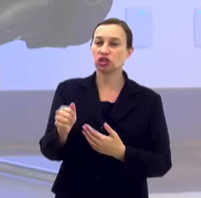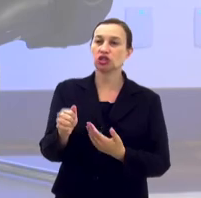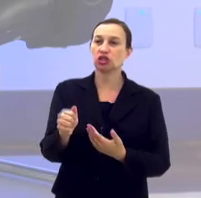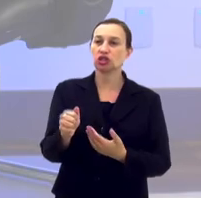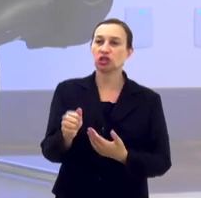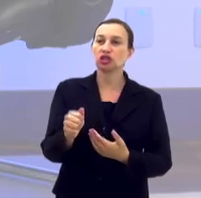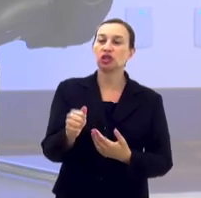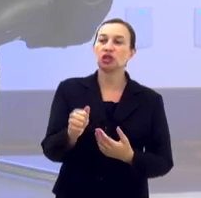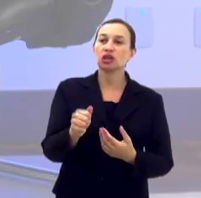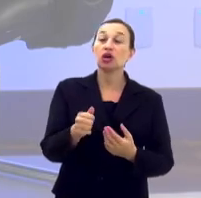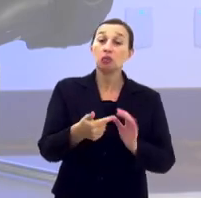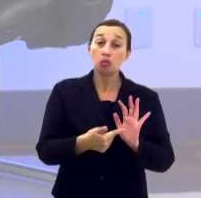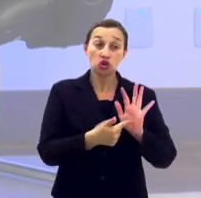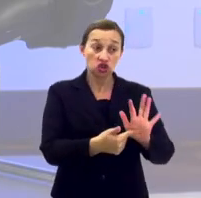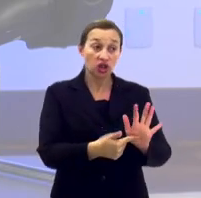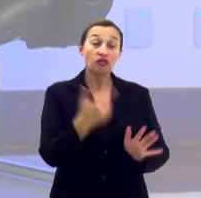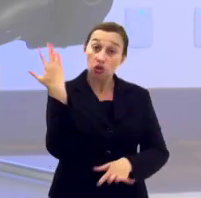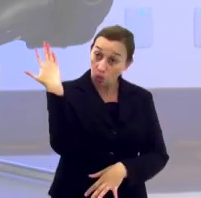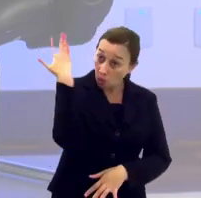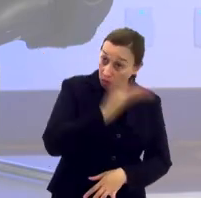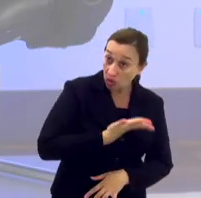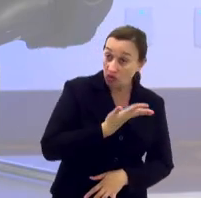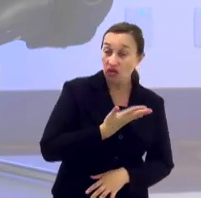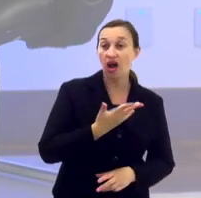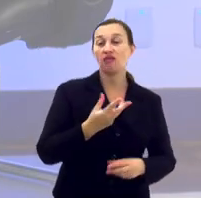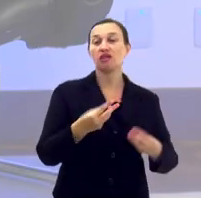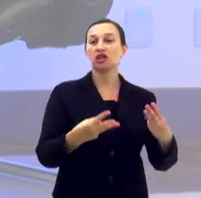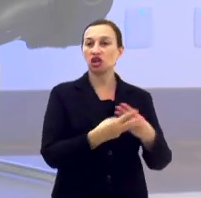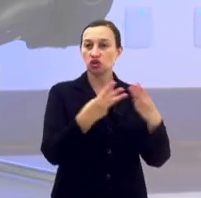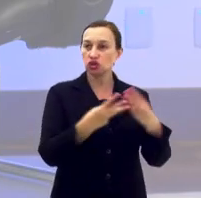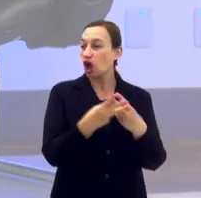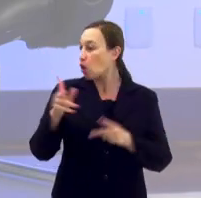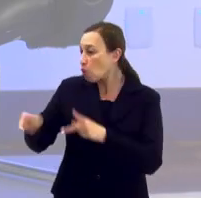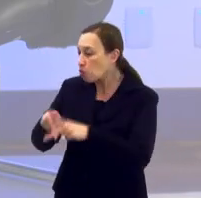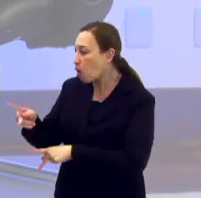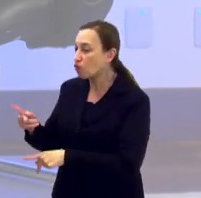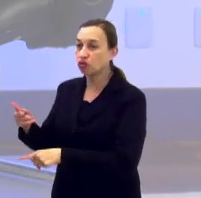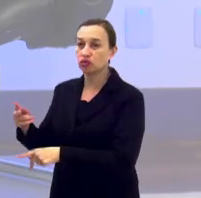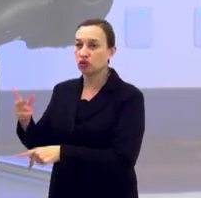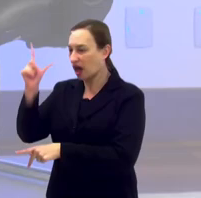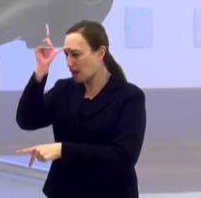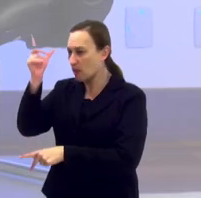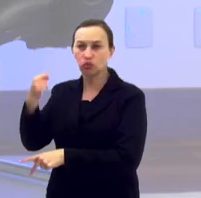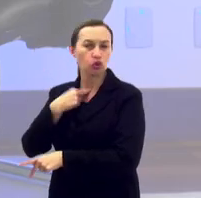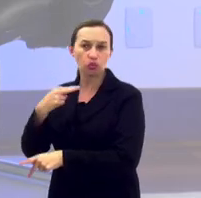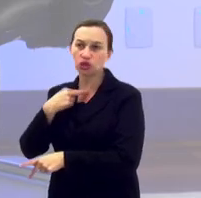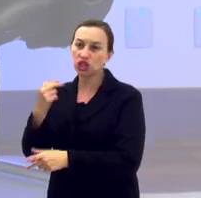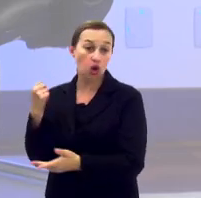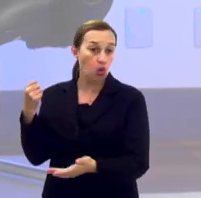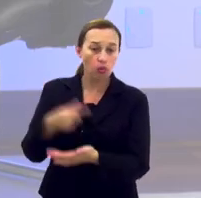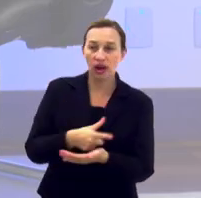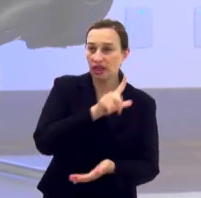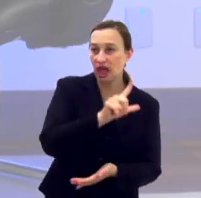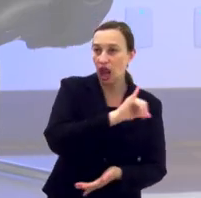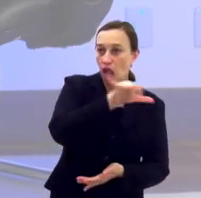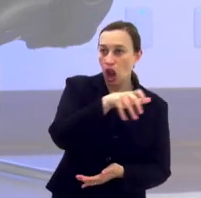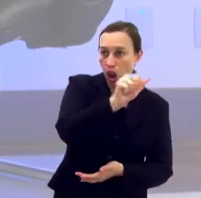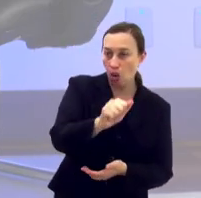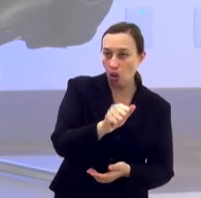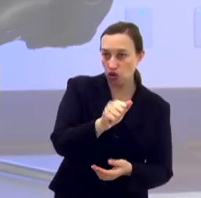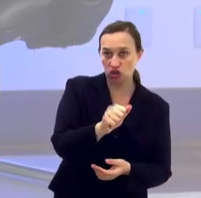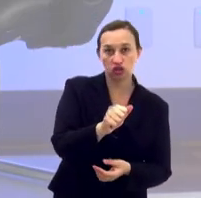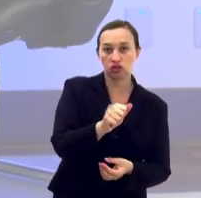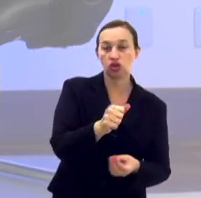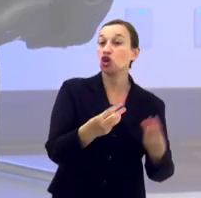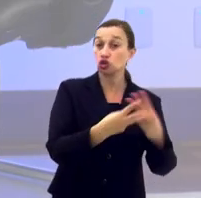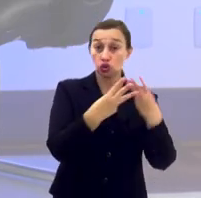isso logo no início, era identificado como uma loja de judeu, a população não poderia comprar. A população alemã não poderia comprar na loja de judeu,